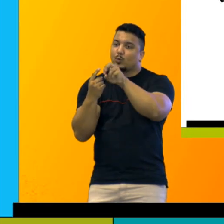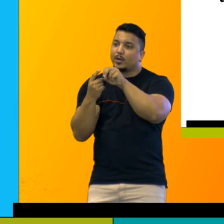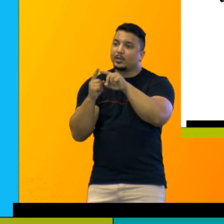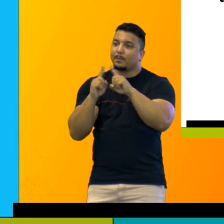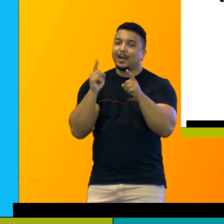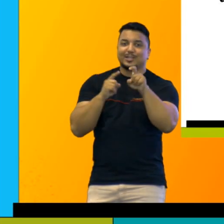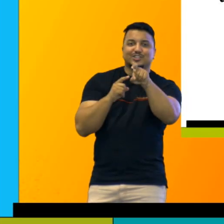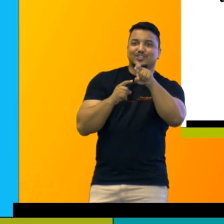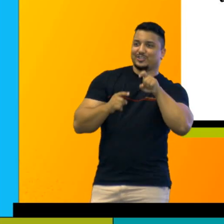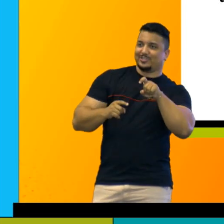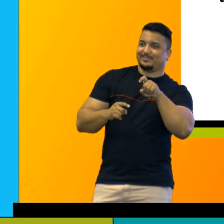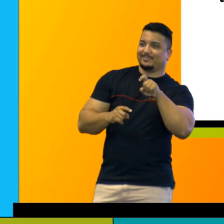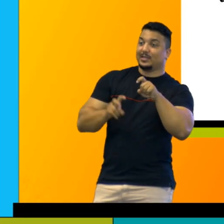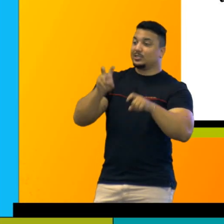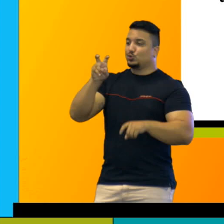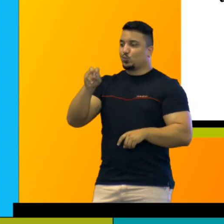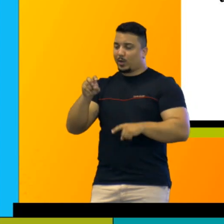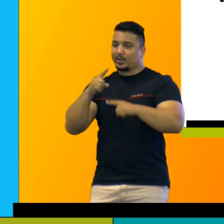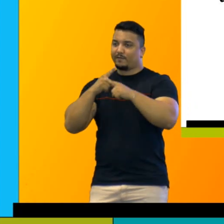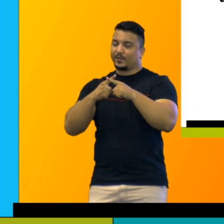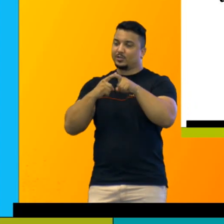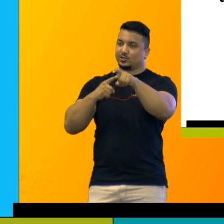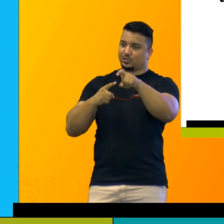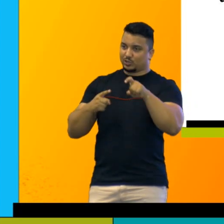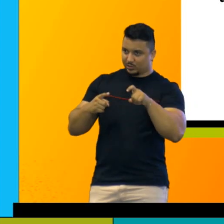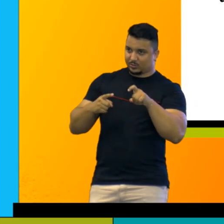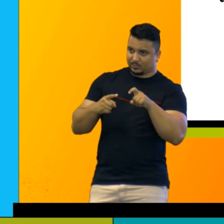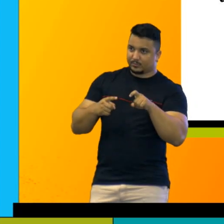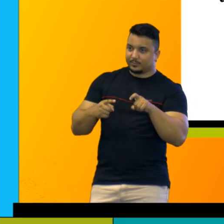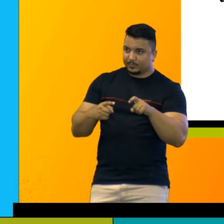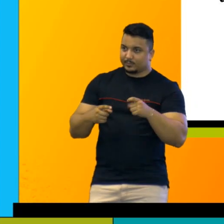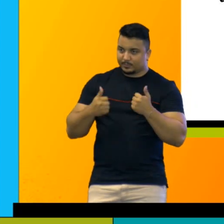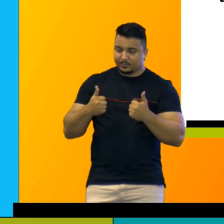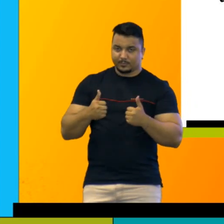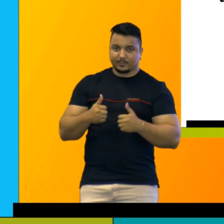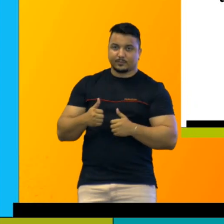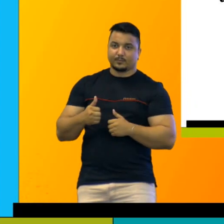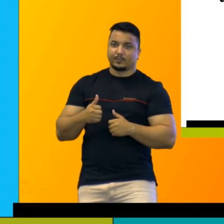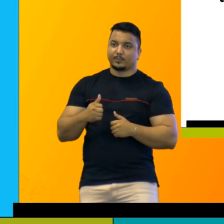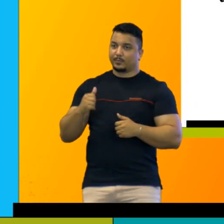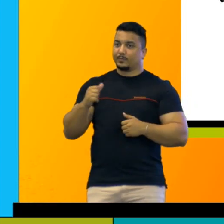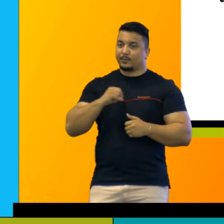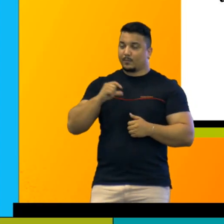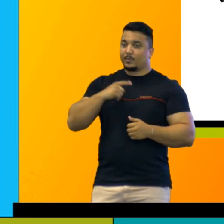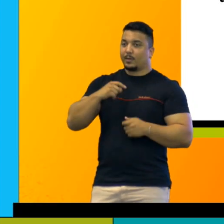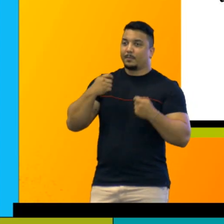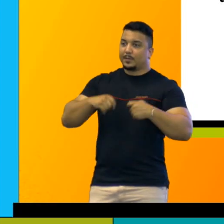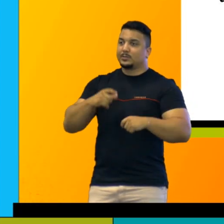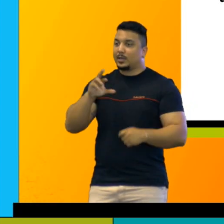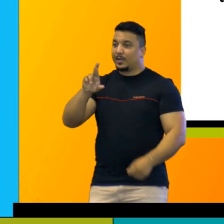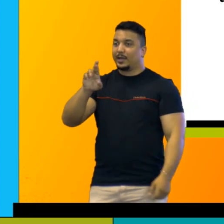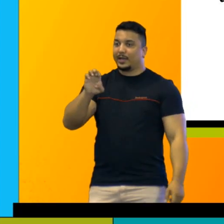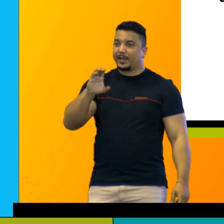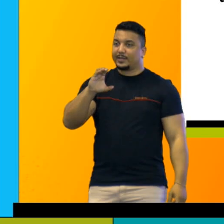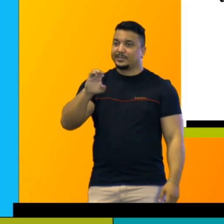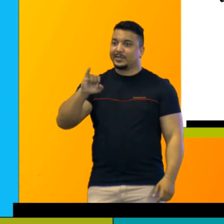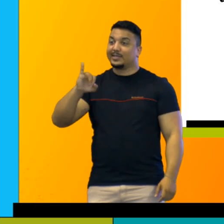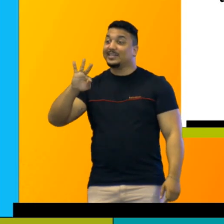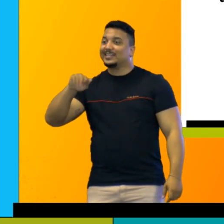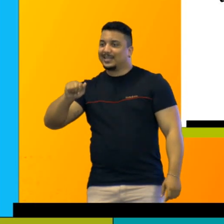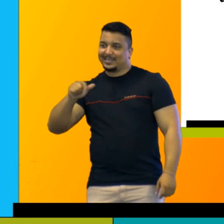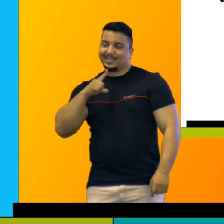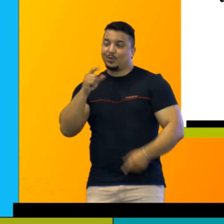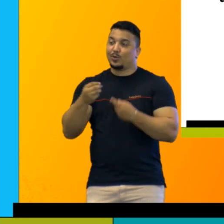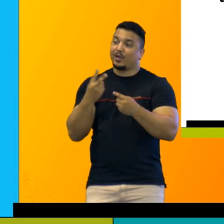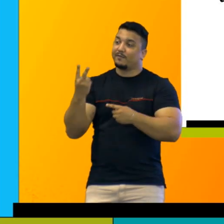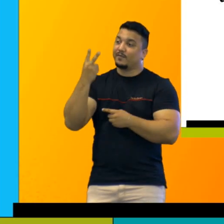X sacas. Então, o valor arrecadado, né? A receita, também tem esse nome, ó, receita, né? O